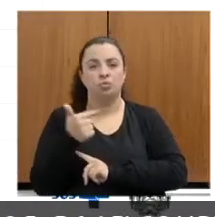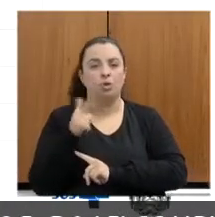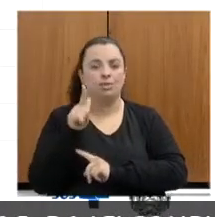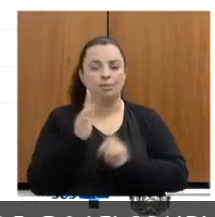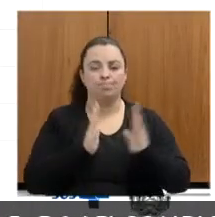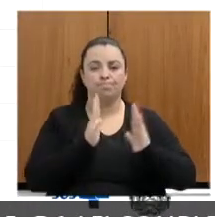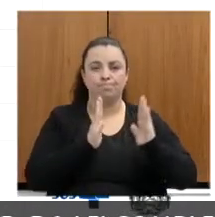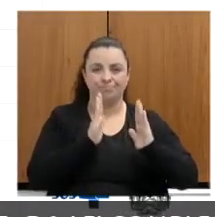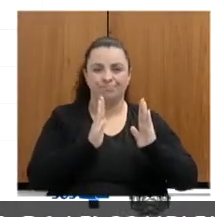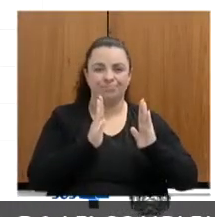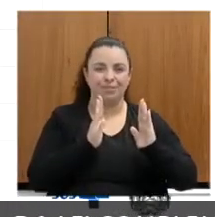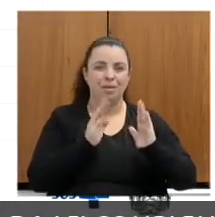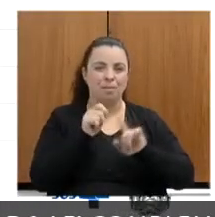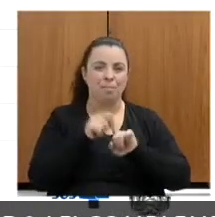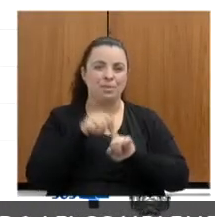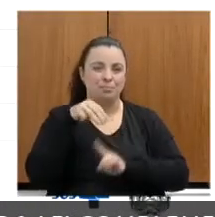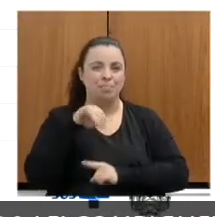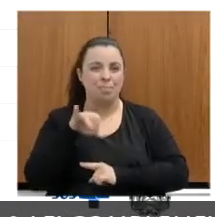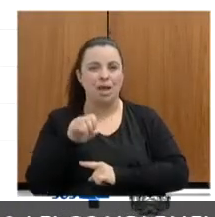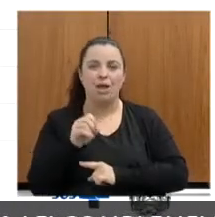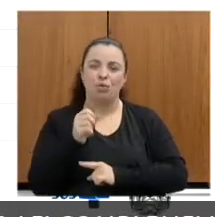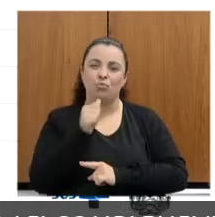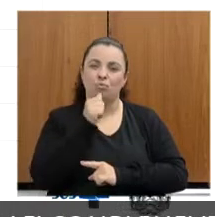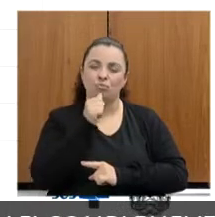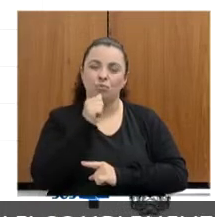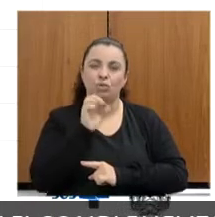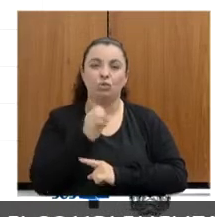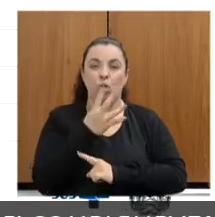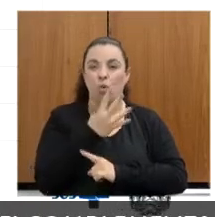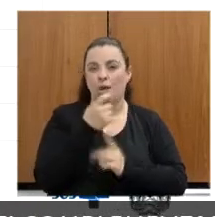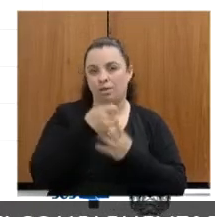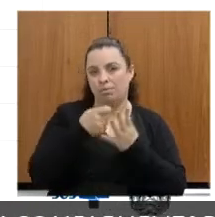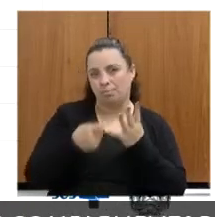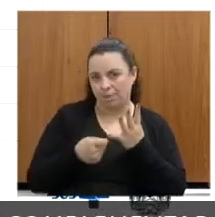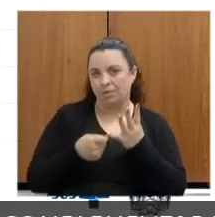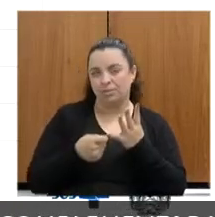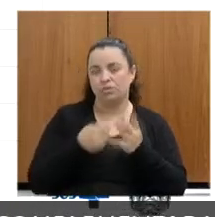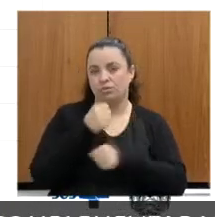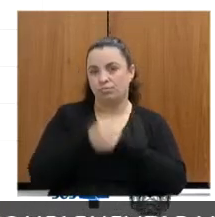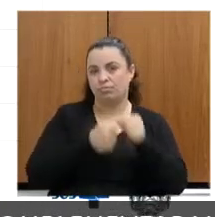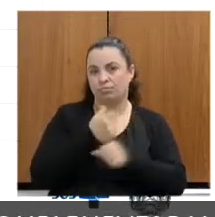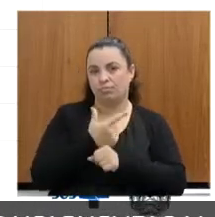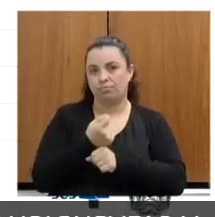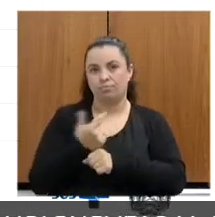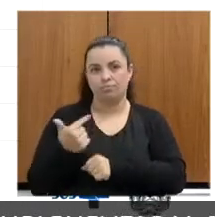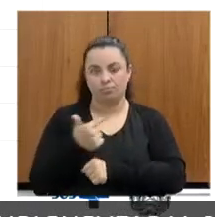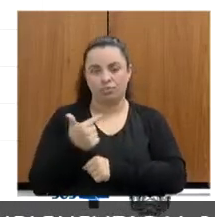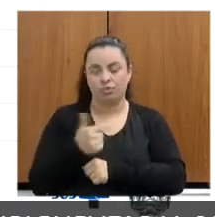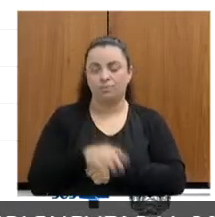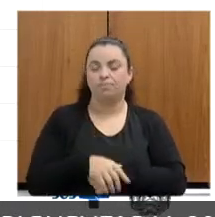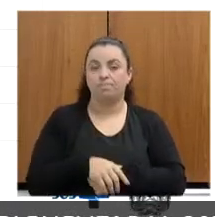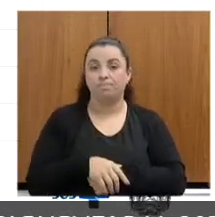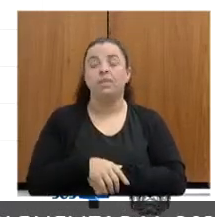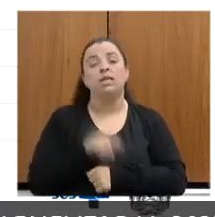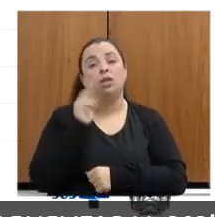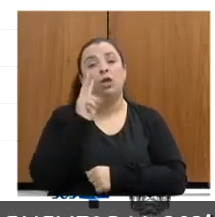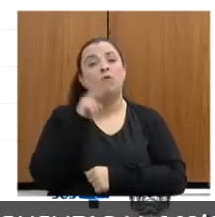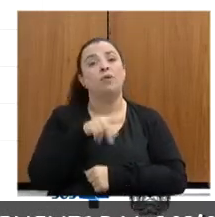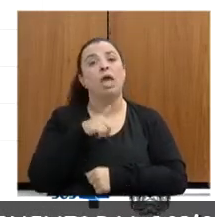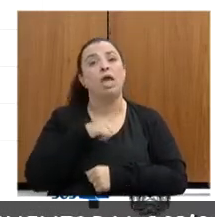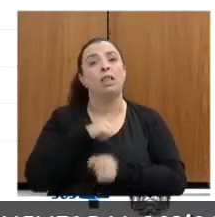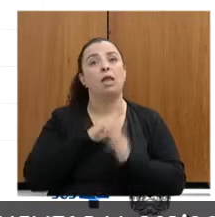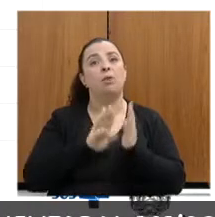aí essa tem a ver só o primeiro quadrimestre deste ano é então a gente vê uma